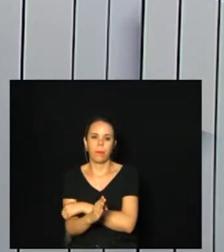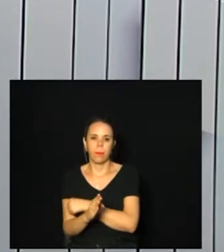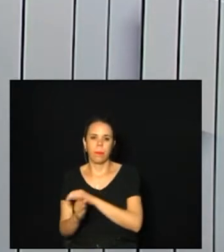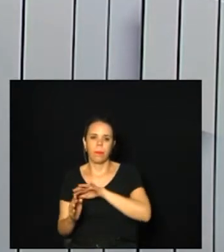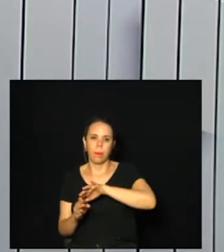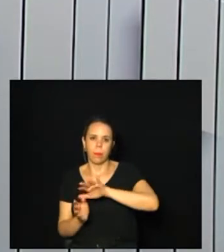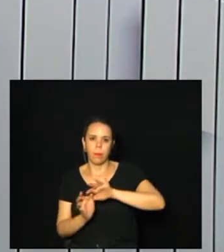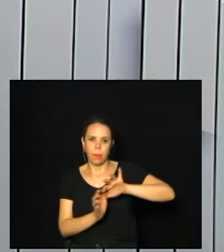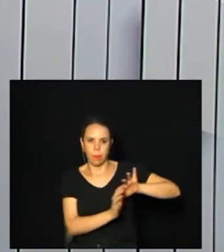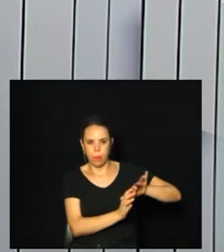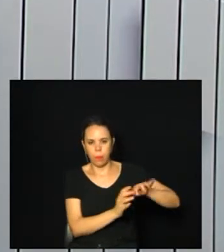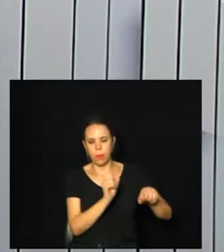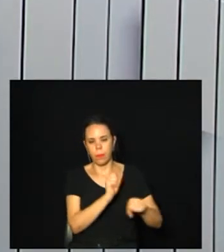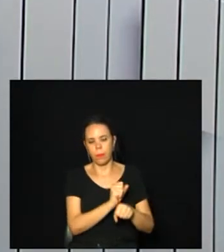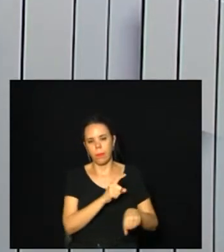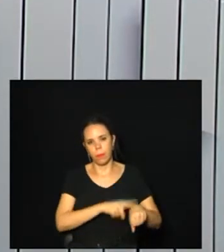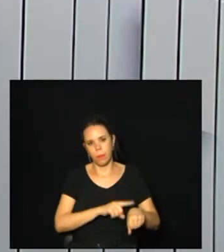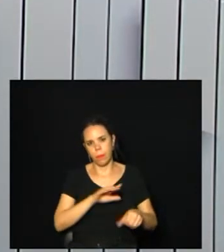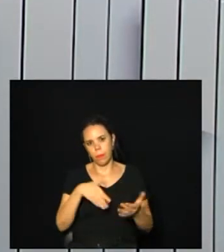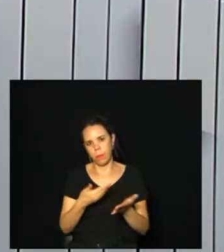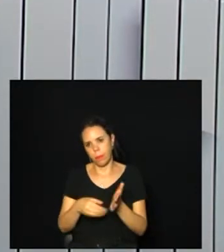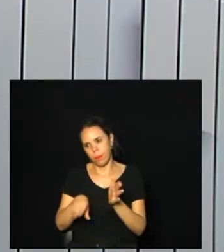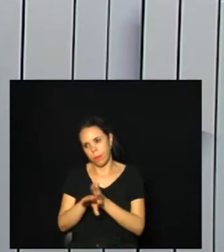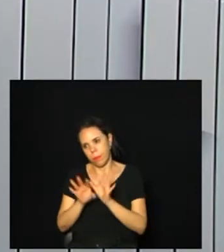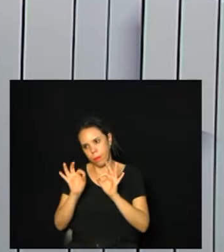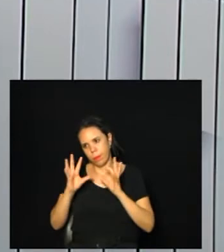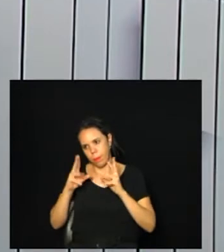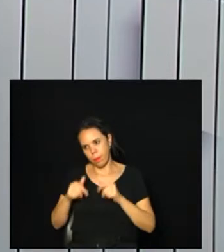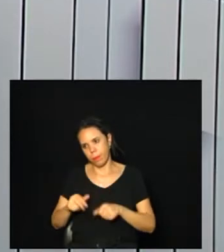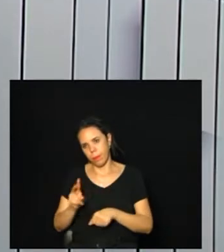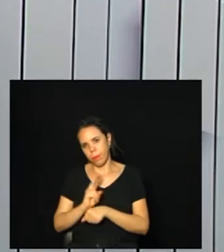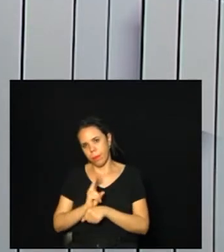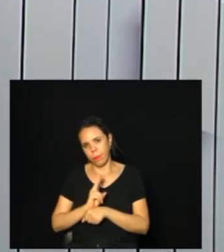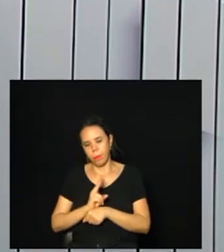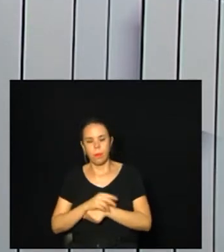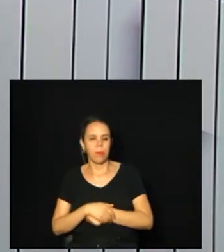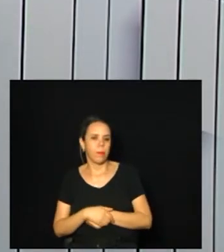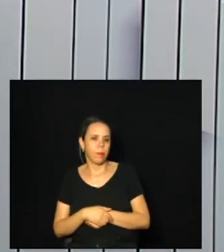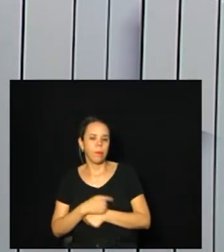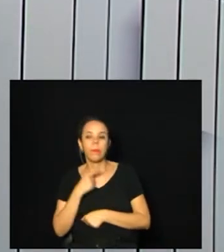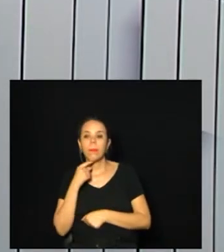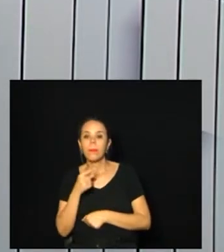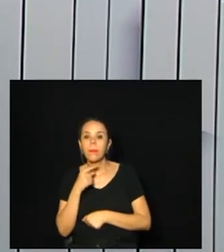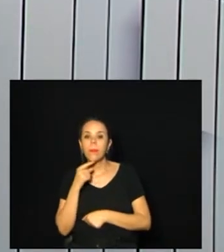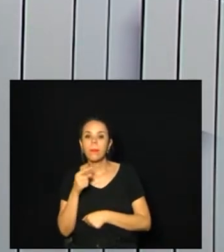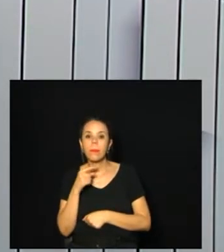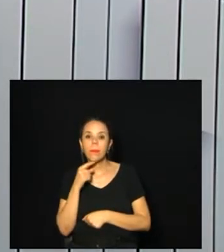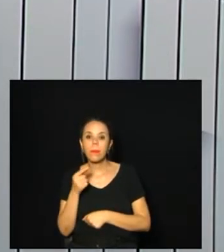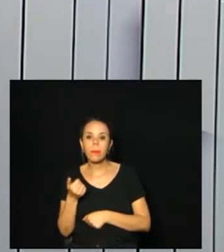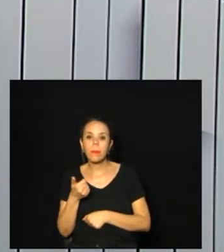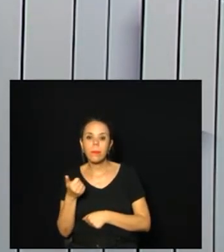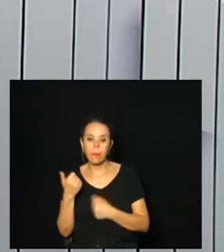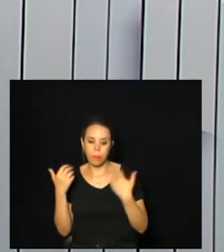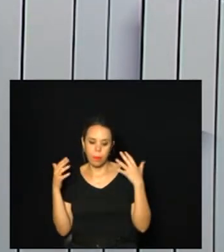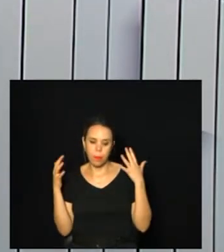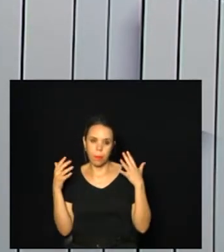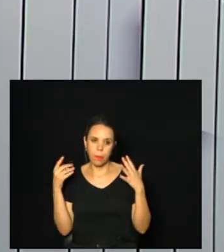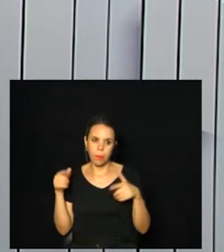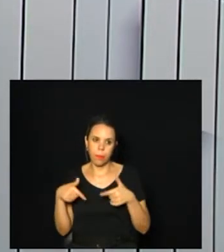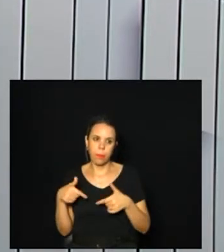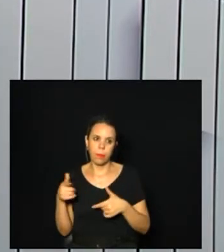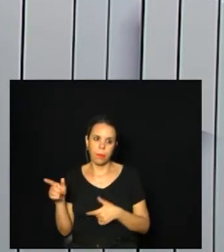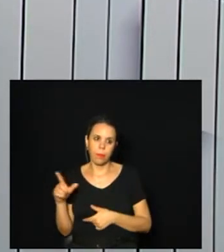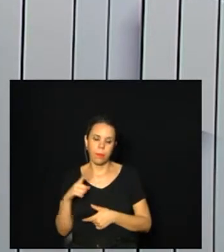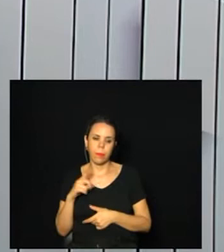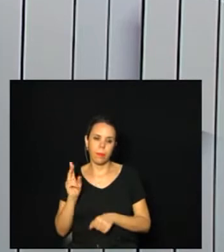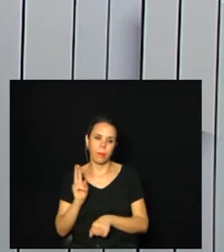então para chegar até você de uma forma segura. Meu questionamento, Wellington, primeiro parabéns, né, pelo trabalho